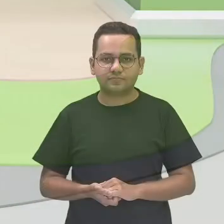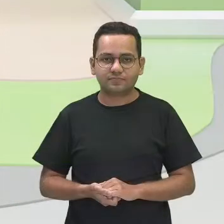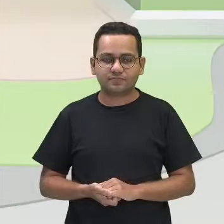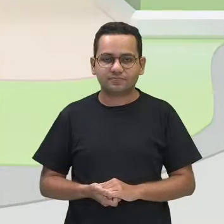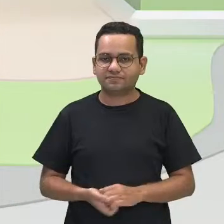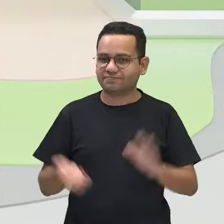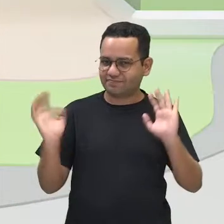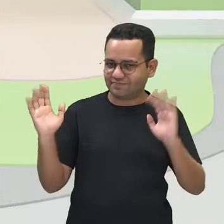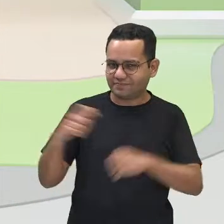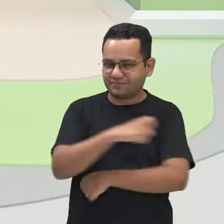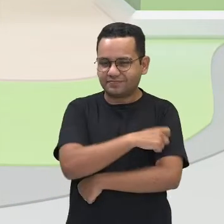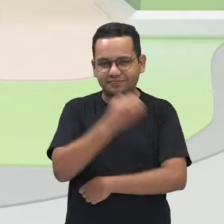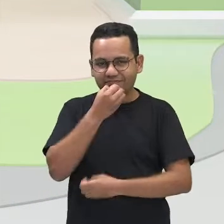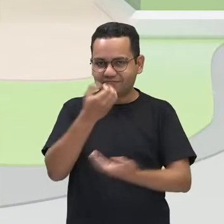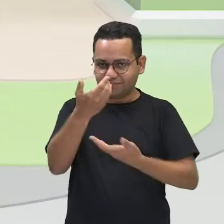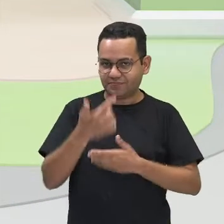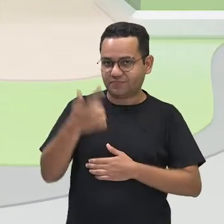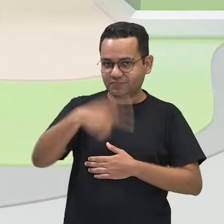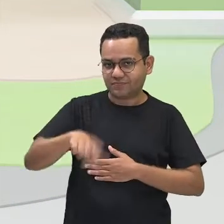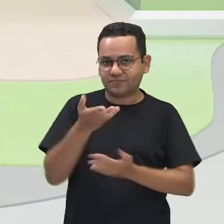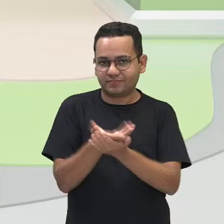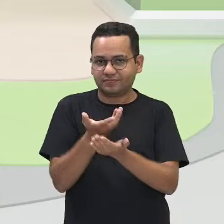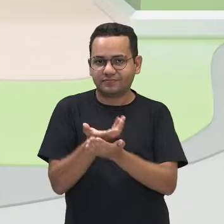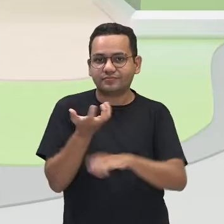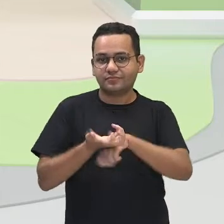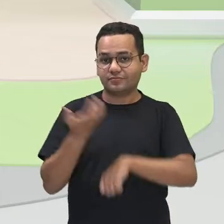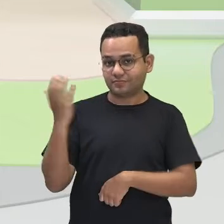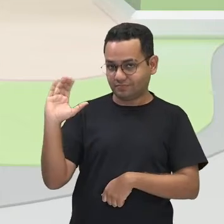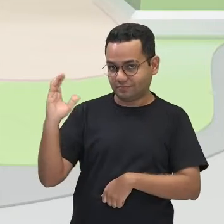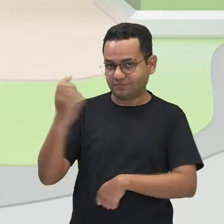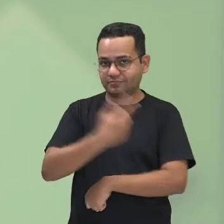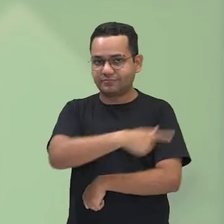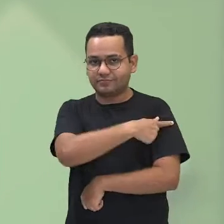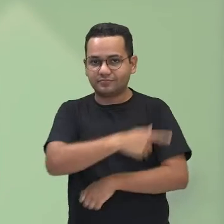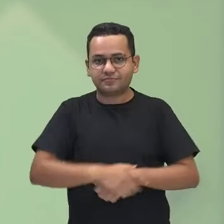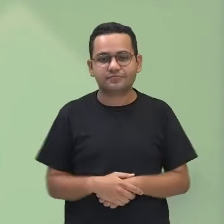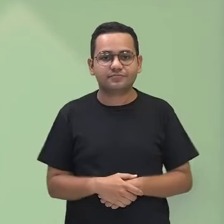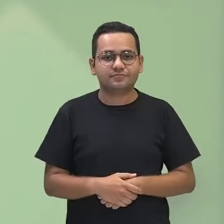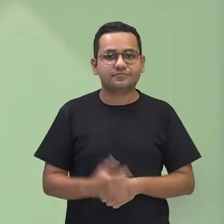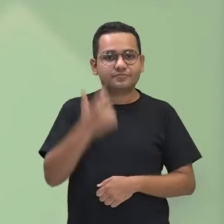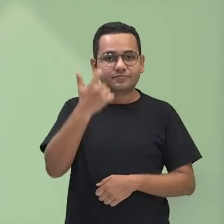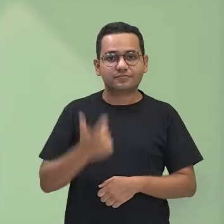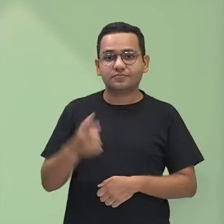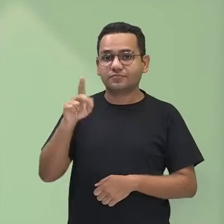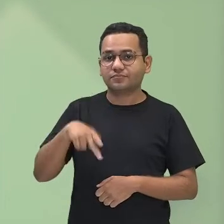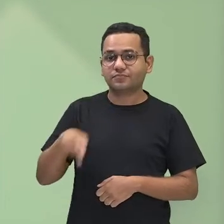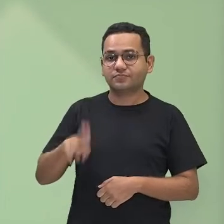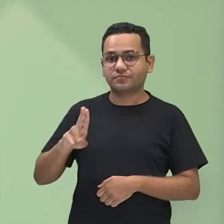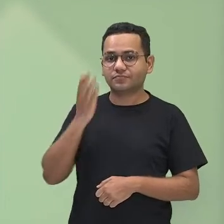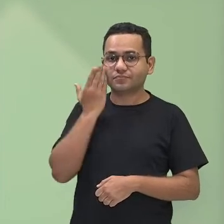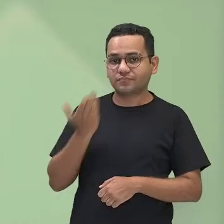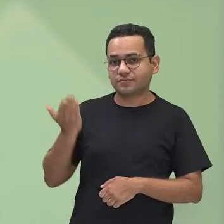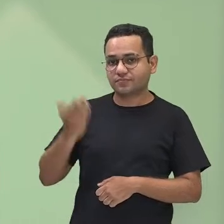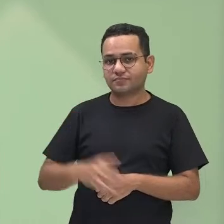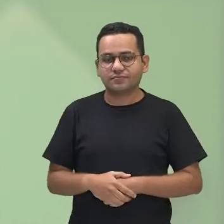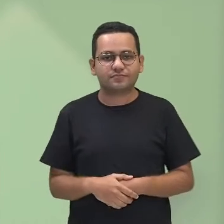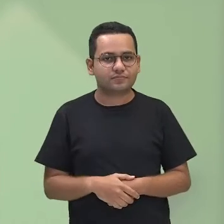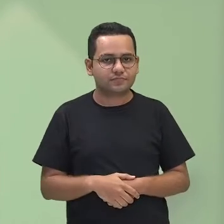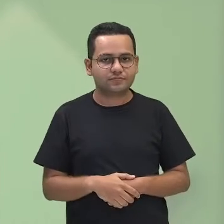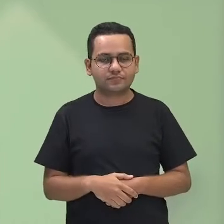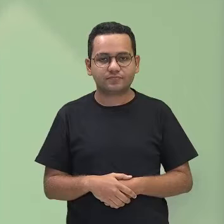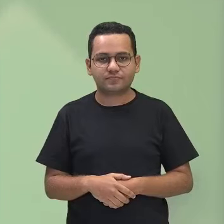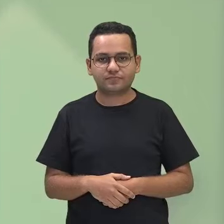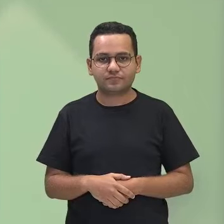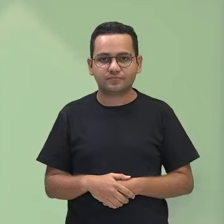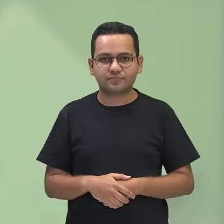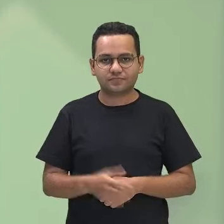Olá, sejam bem-vindos aí para a nossa aula de ciências do 7º ano. Eu sou o professor Daison Jardim e